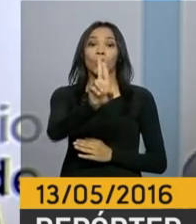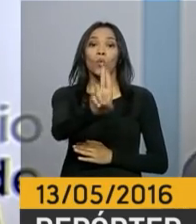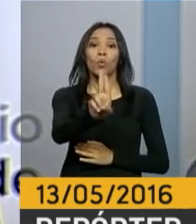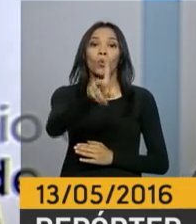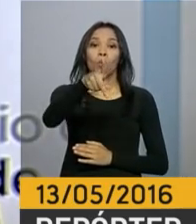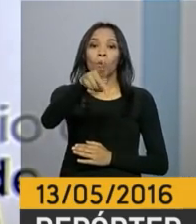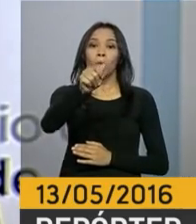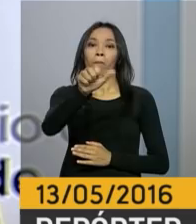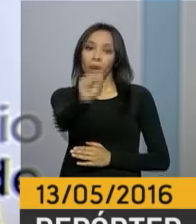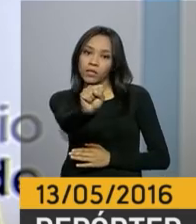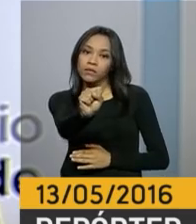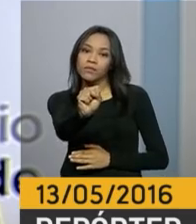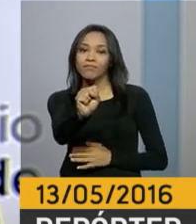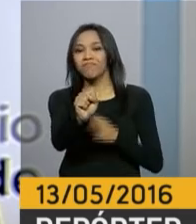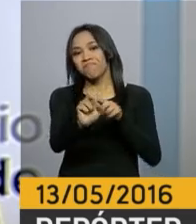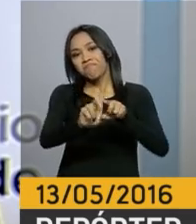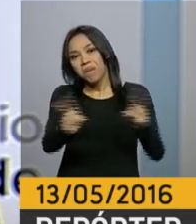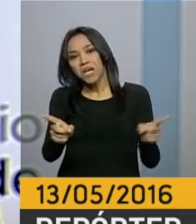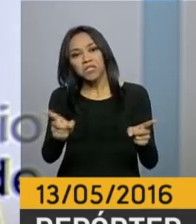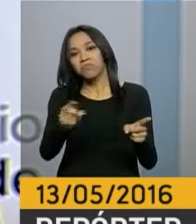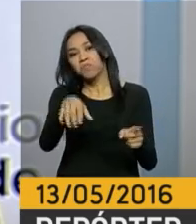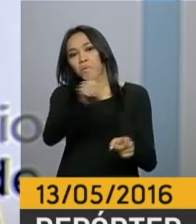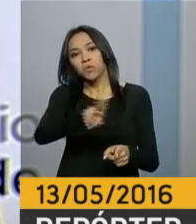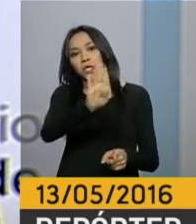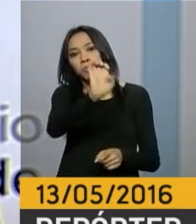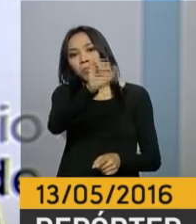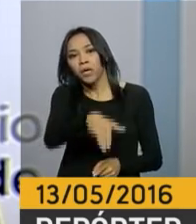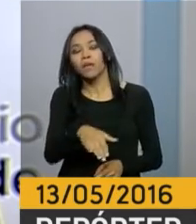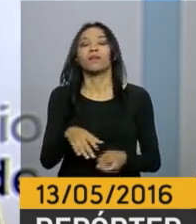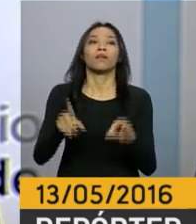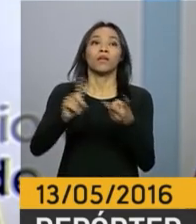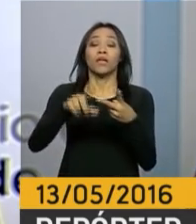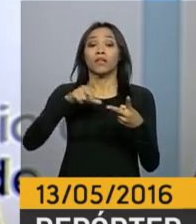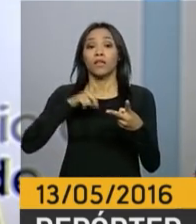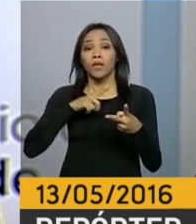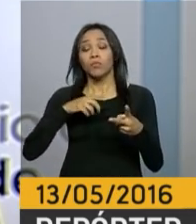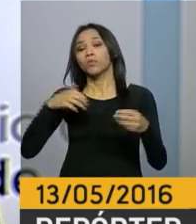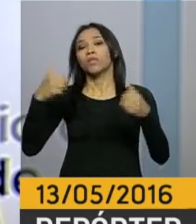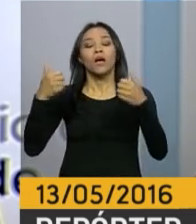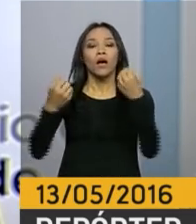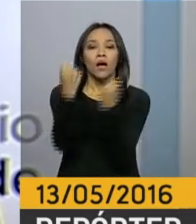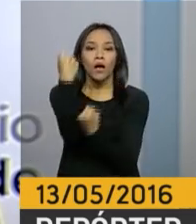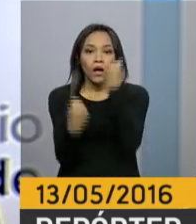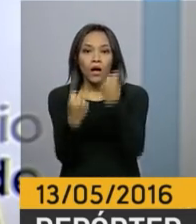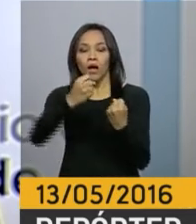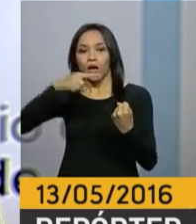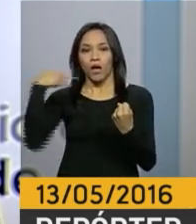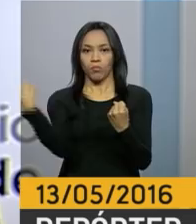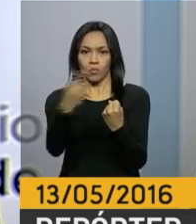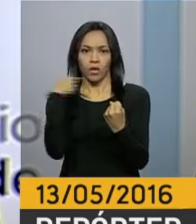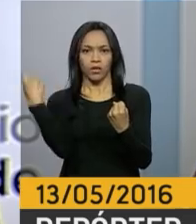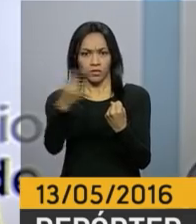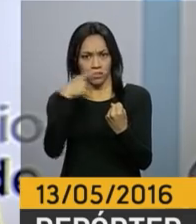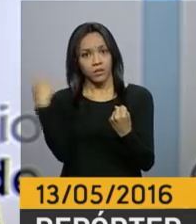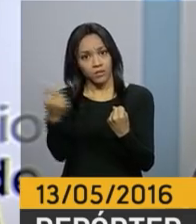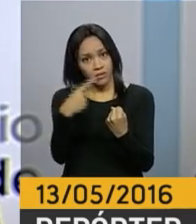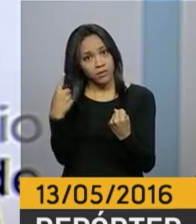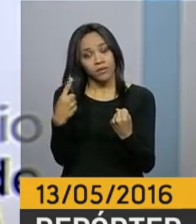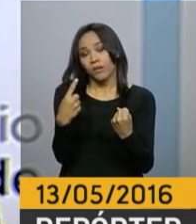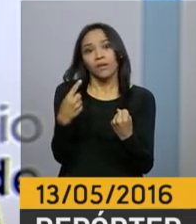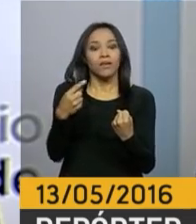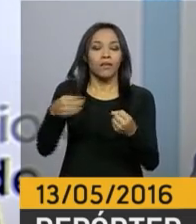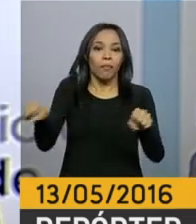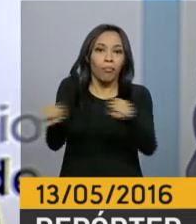temos ambulâncias adquiridas para o Samu há algum tempo já que não estão funcionando temos